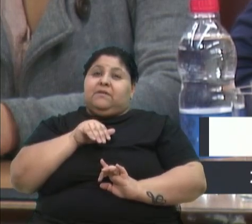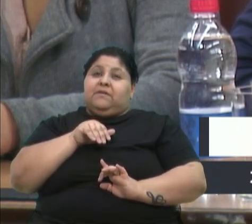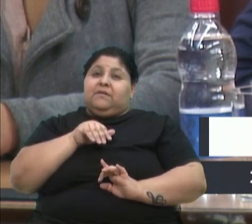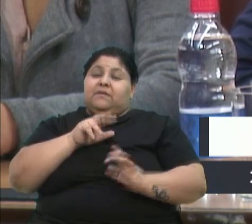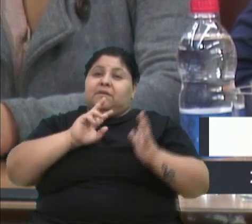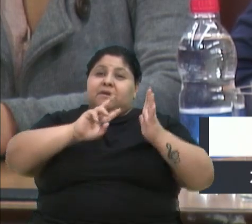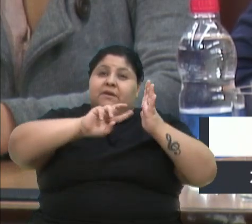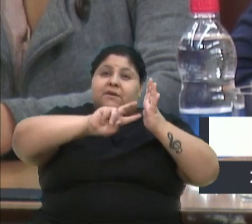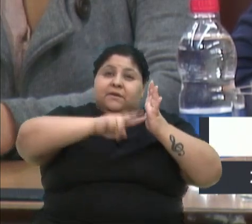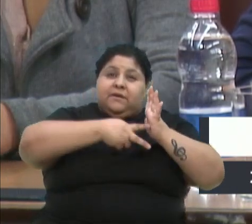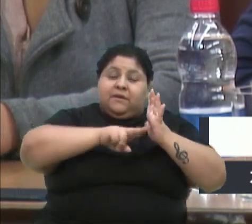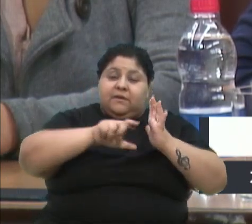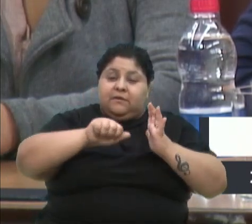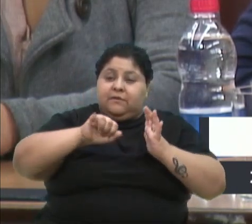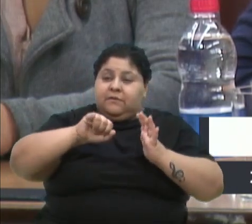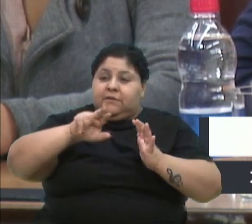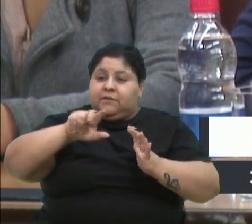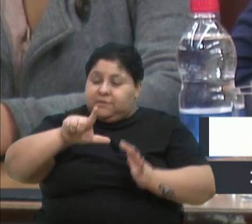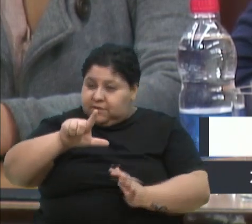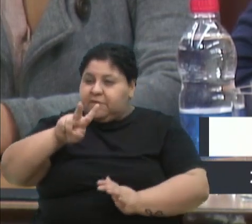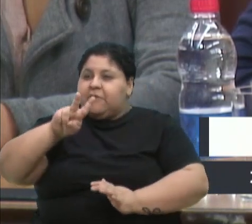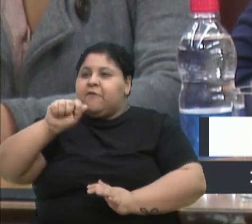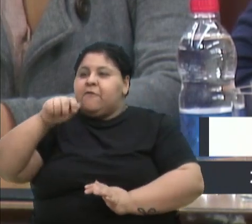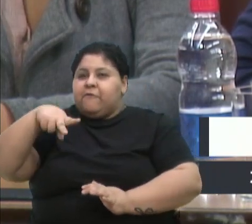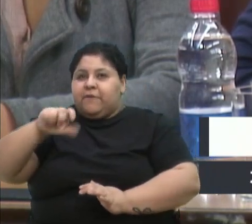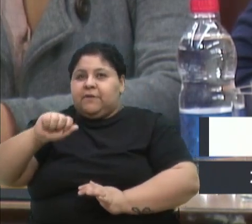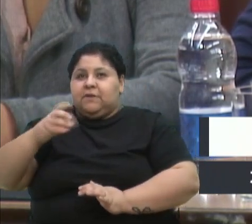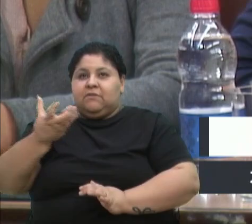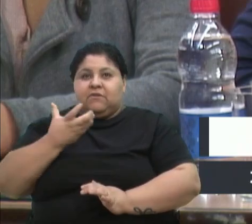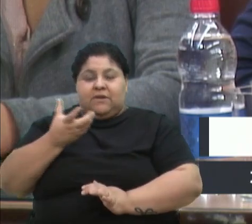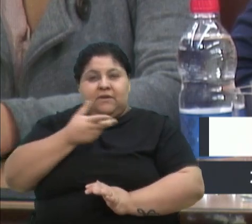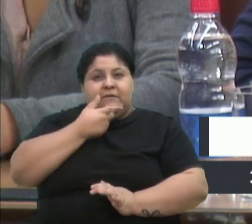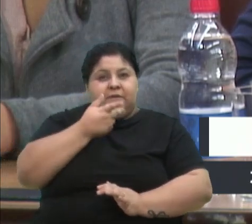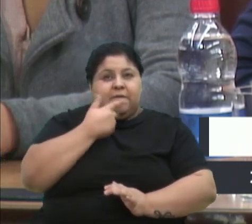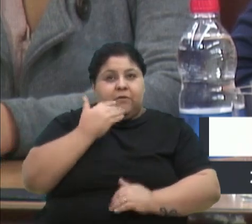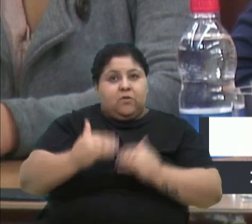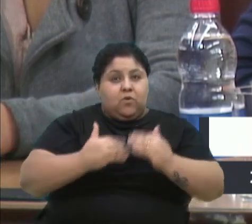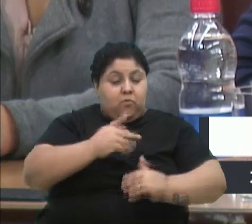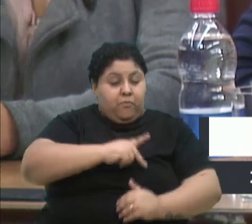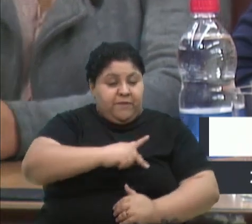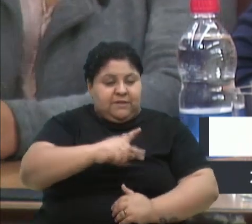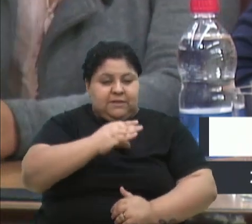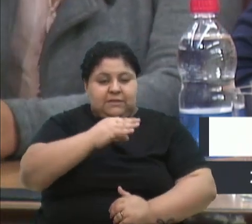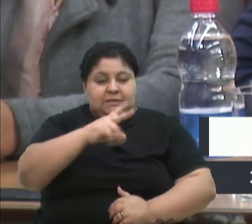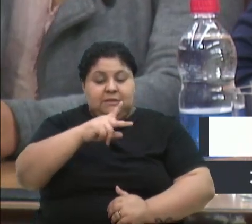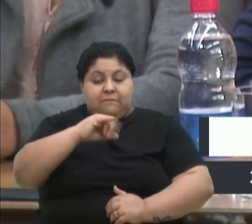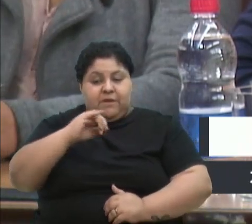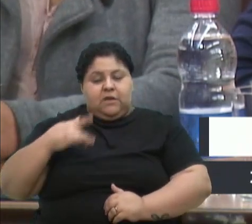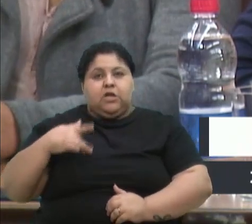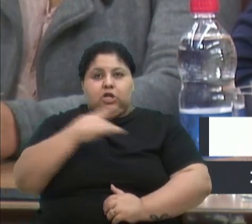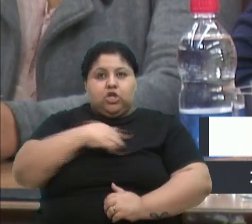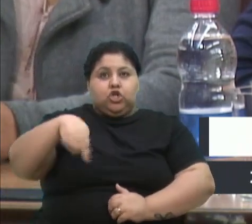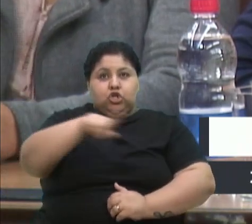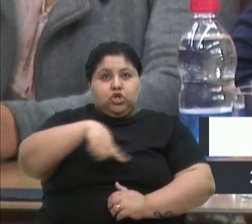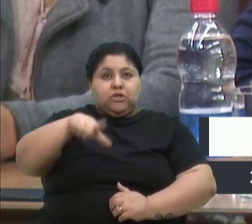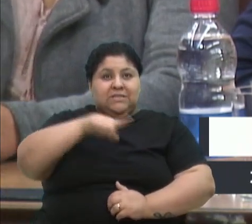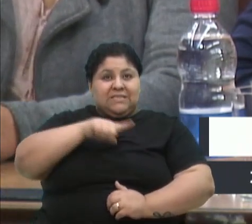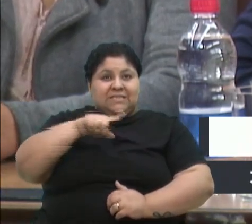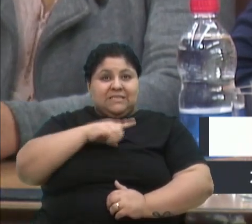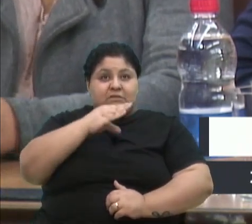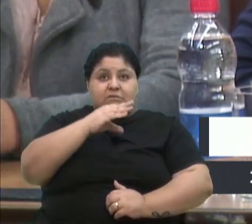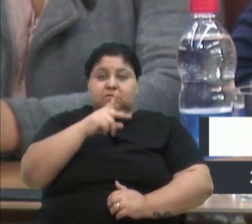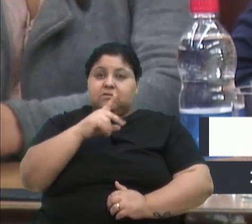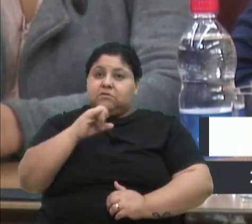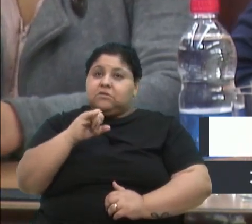Sérvia Silvana Piroli. Eu quero dizer o seguinte, enquanto presidente da CPI da Saúde, que nós temos essa CPI, ela já